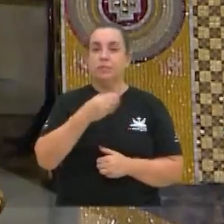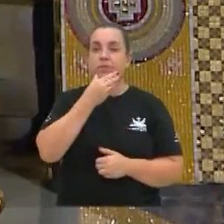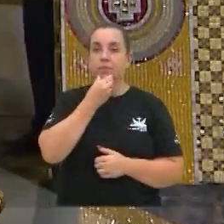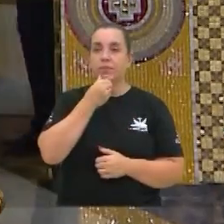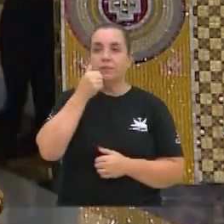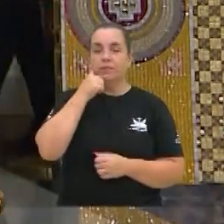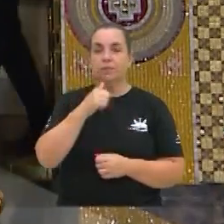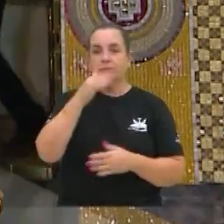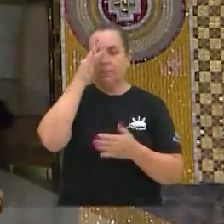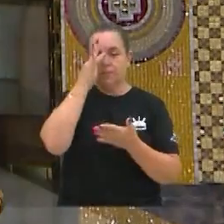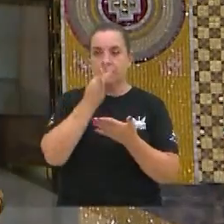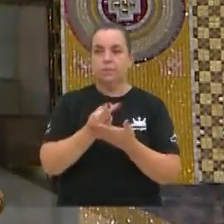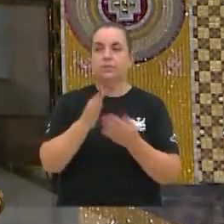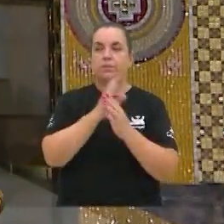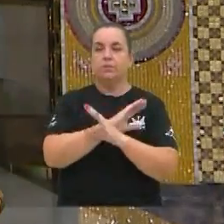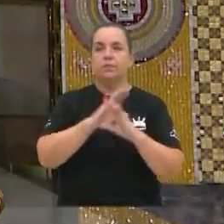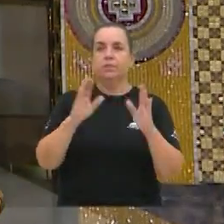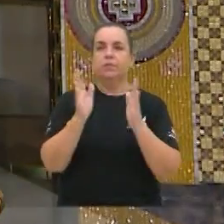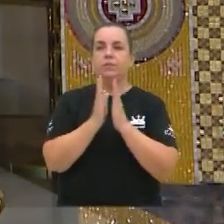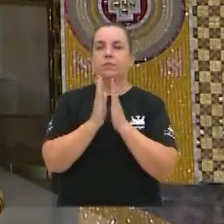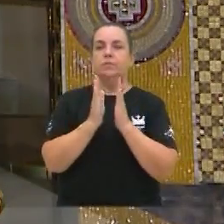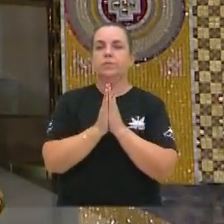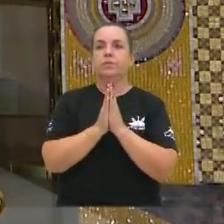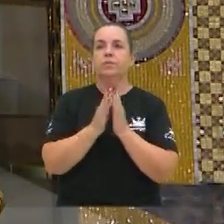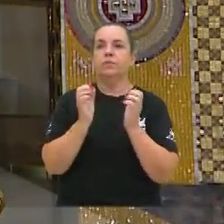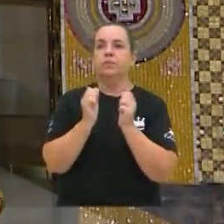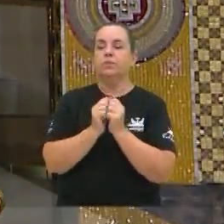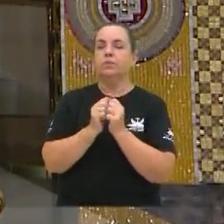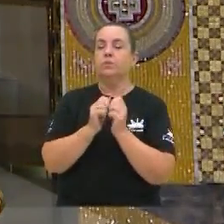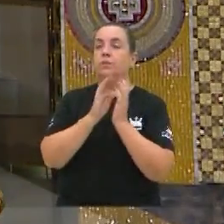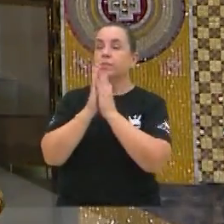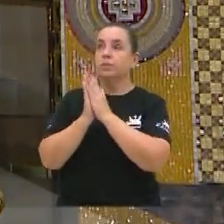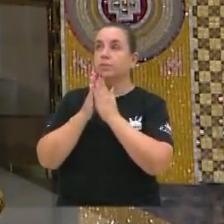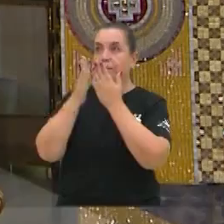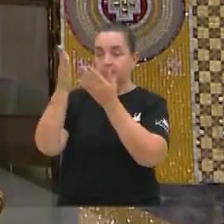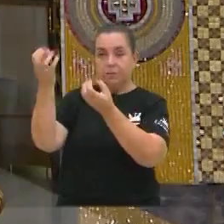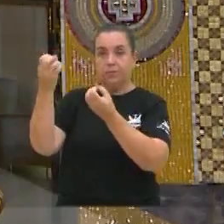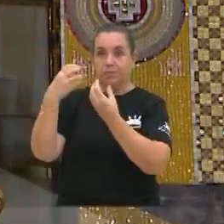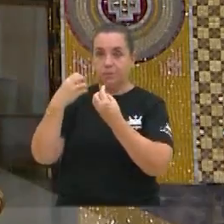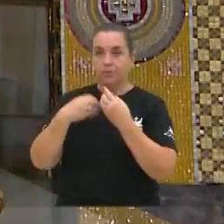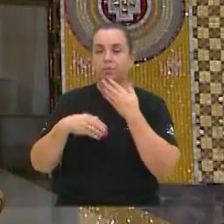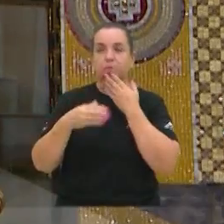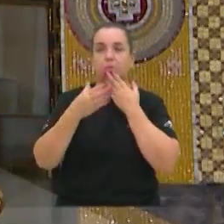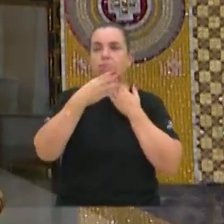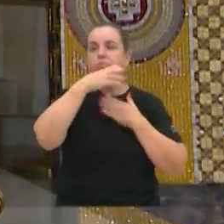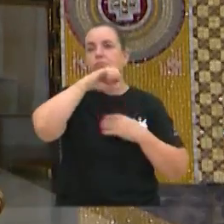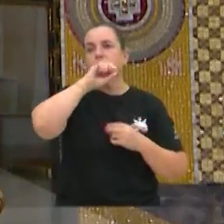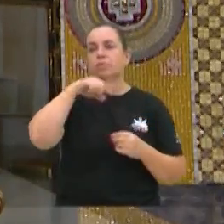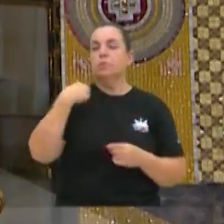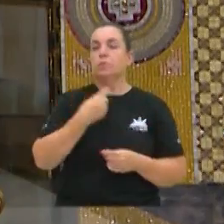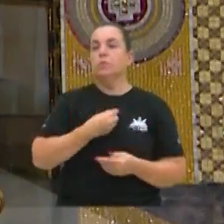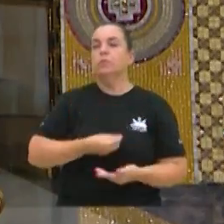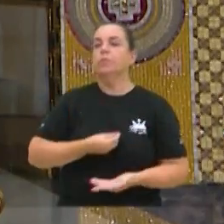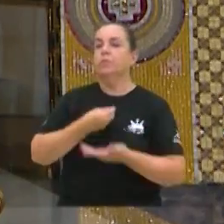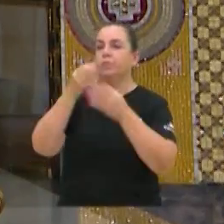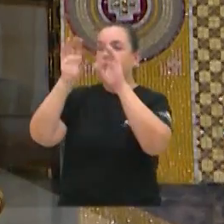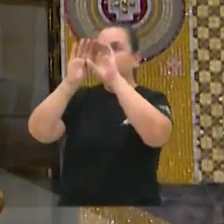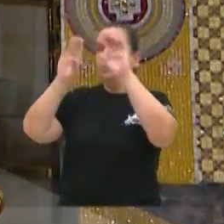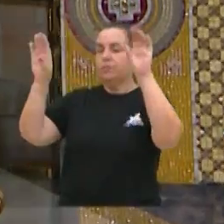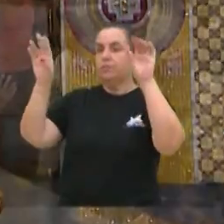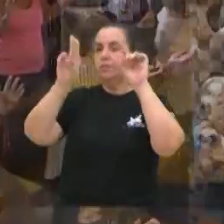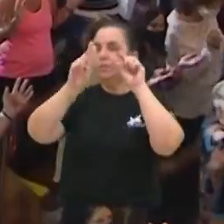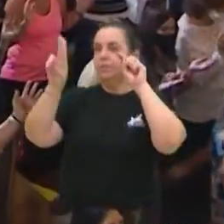maravilhas, com fé, confiança, rezemos a oração que o Senhor nos ensinou. Pai nosso